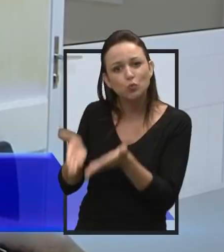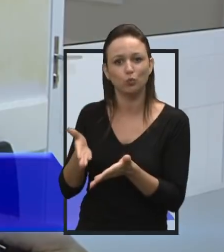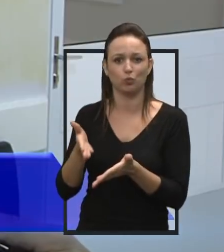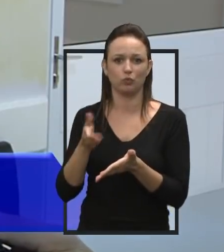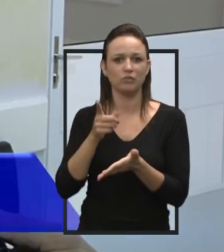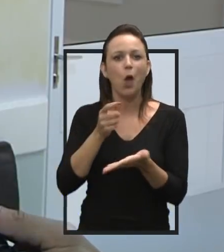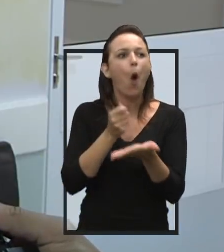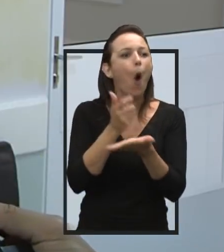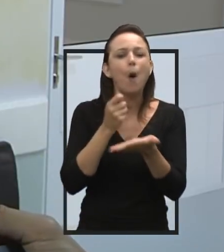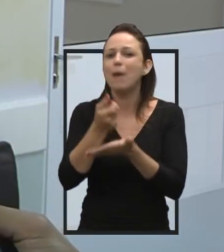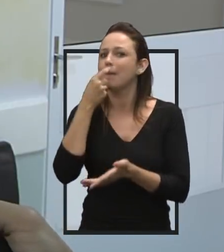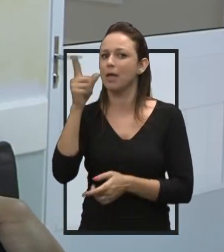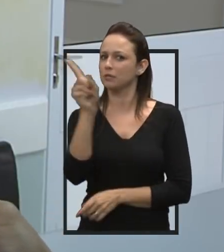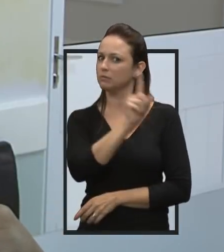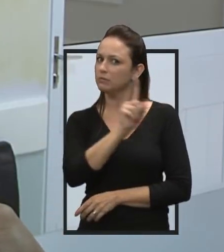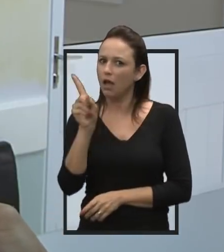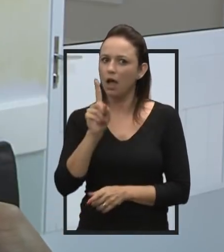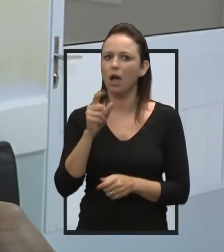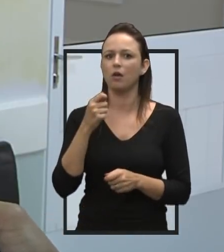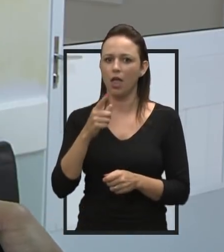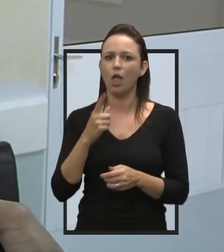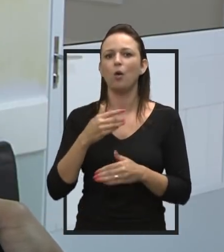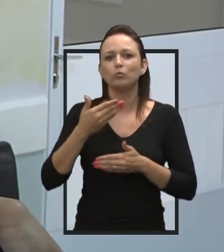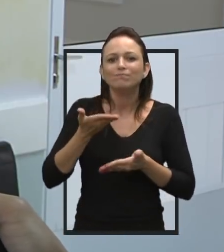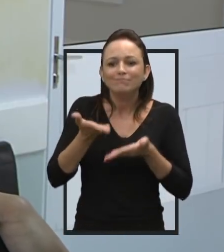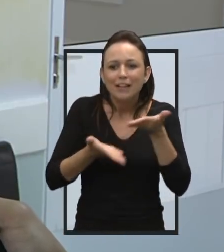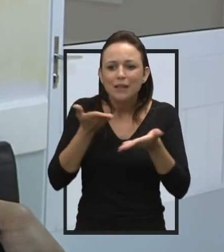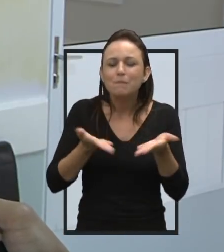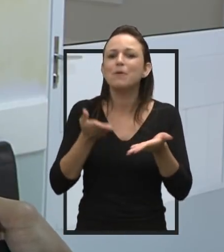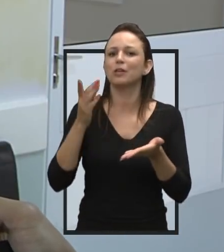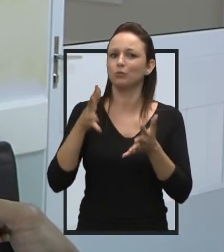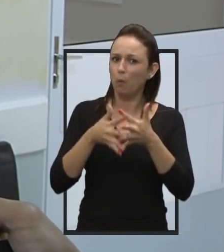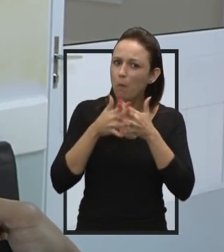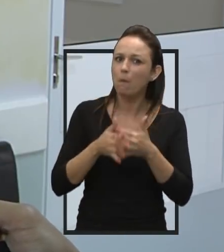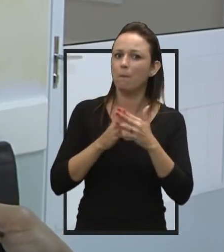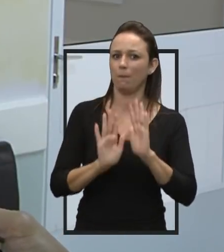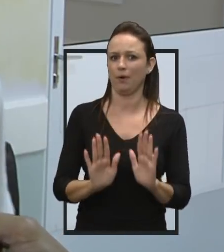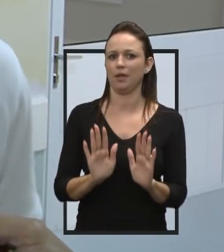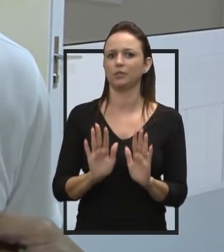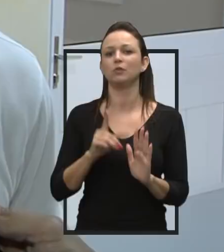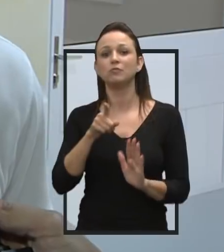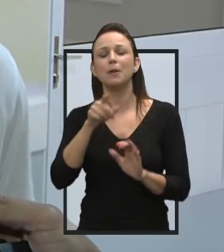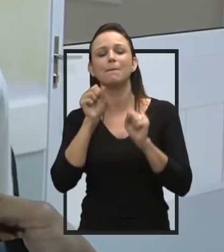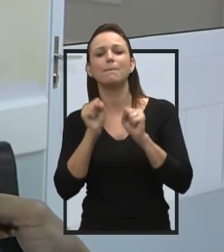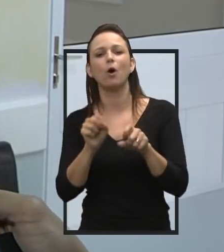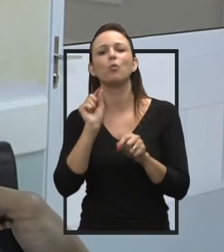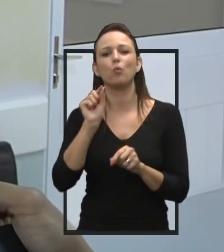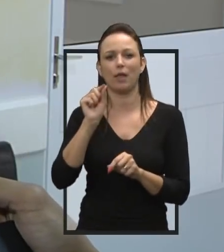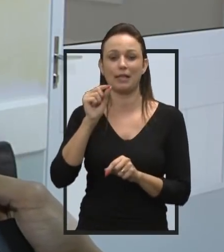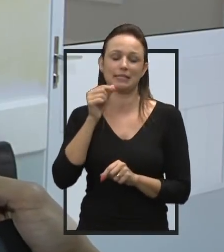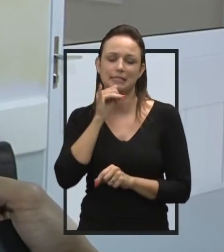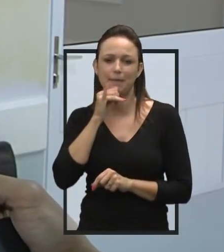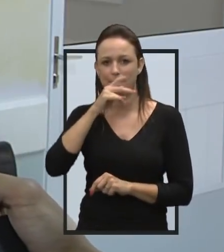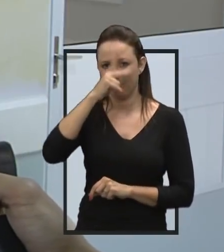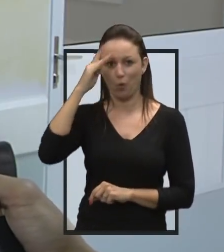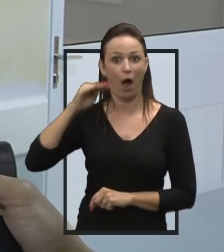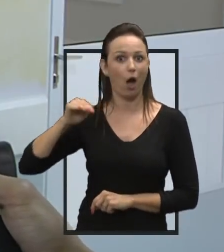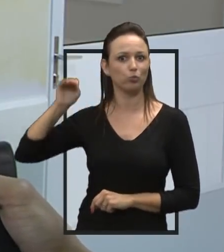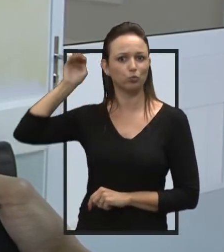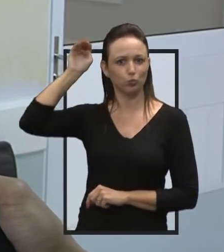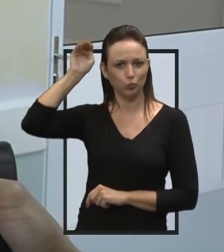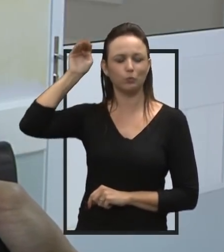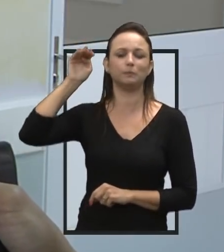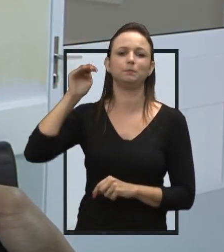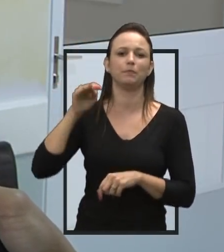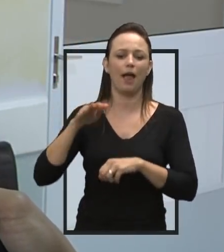queira comprar. Segundo que é um procedimento complexo, tá? O que você pode, no caso do adulto, tá? No caso do